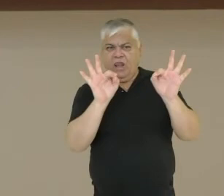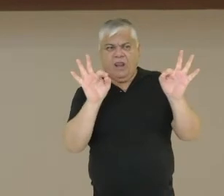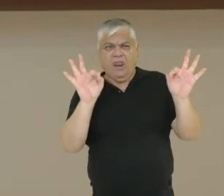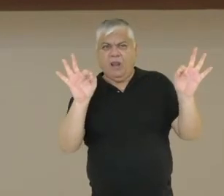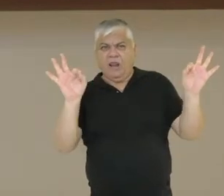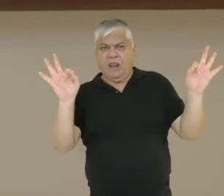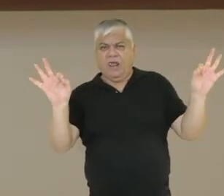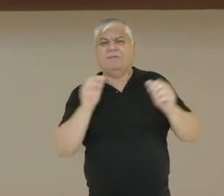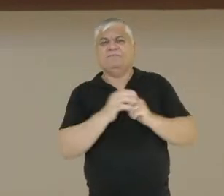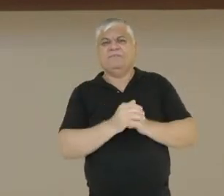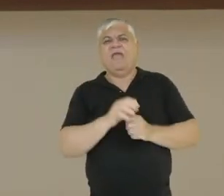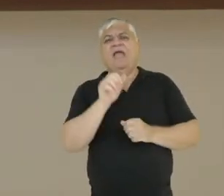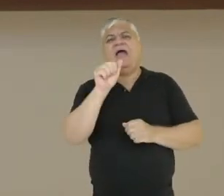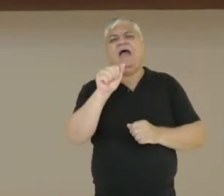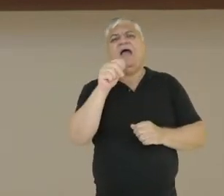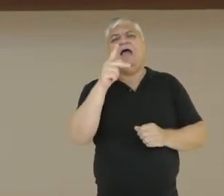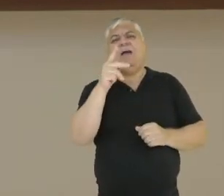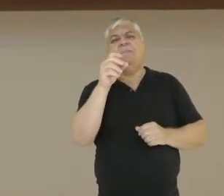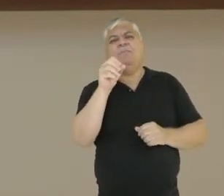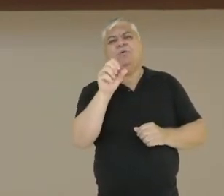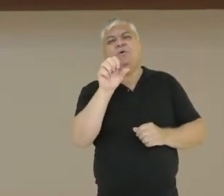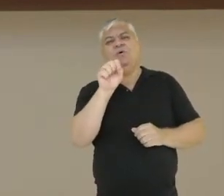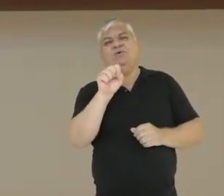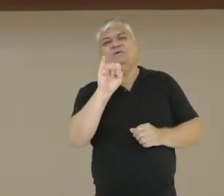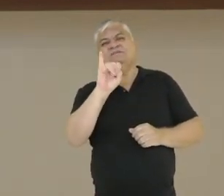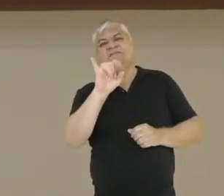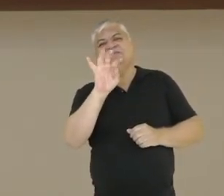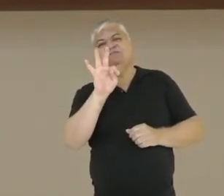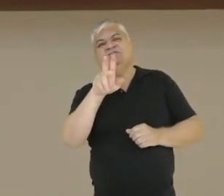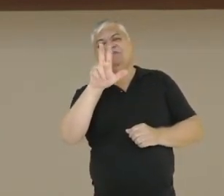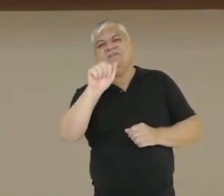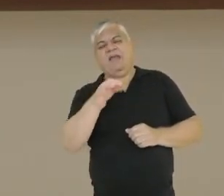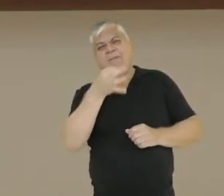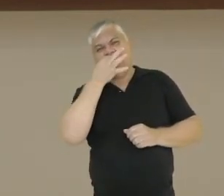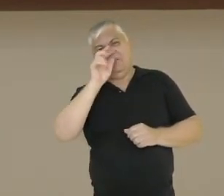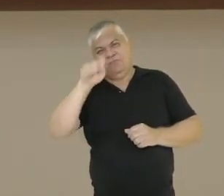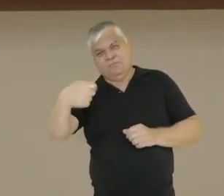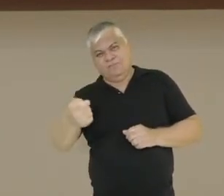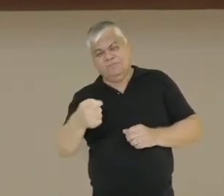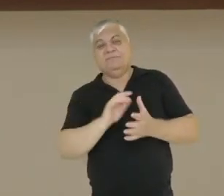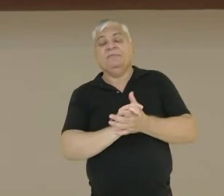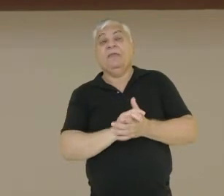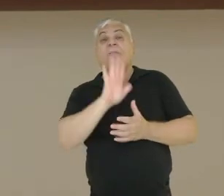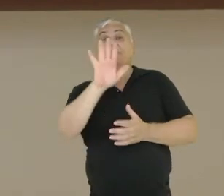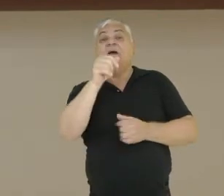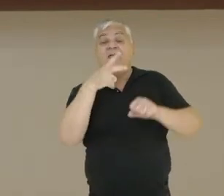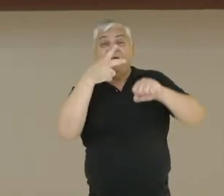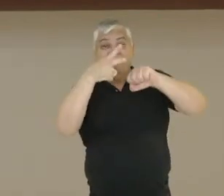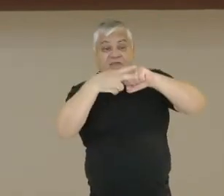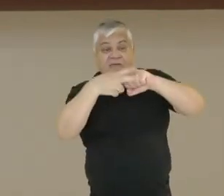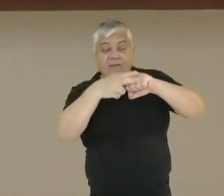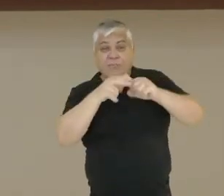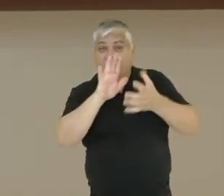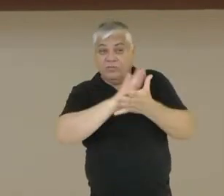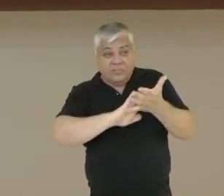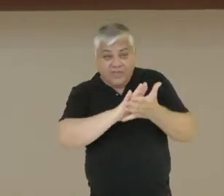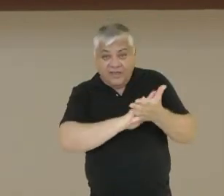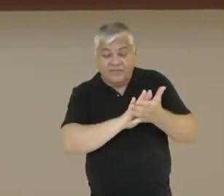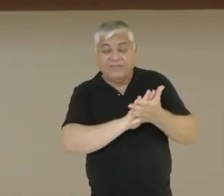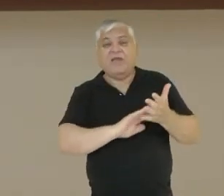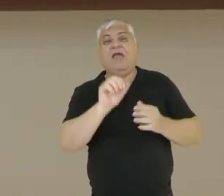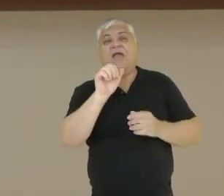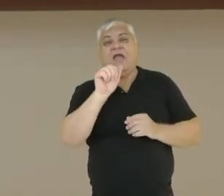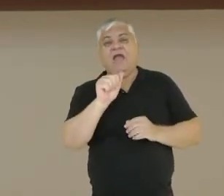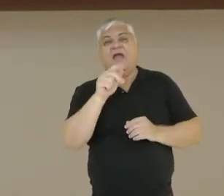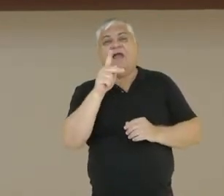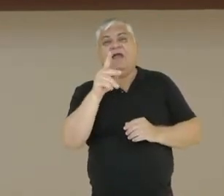chamar ela de apositiva. O apelido dela pode ser apositiva. Então, se não tem verbo, é aposto, e se tem verbo,